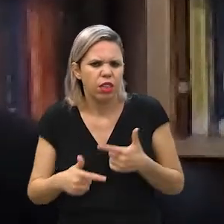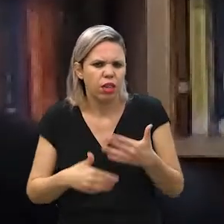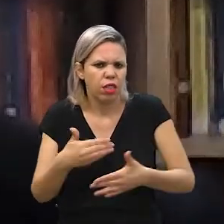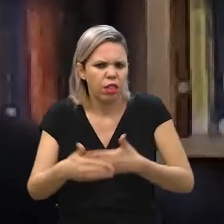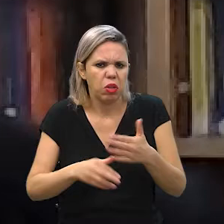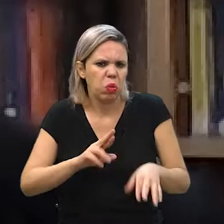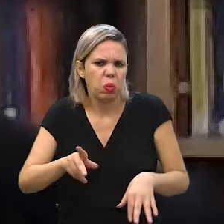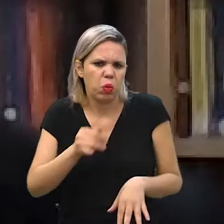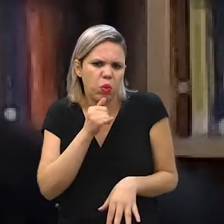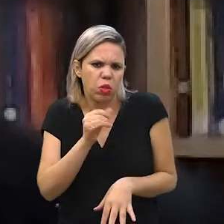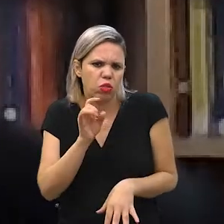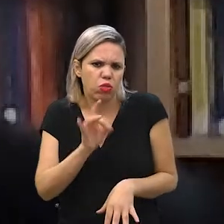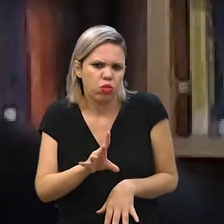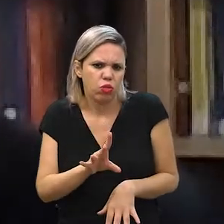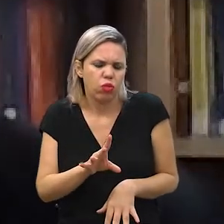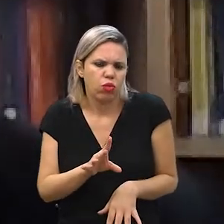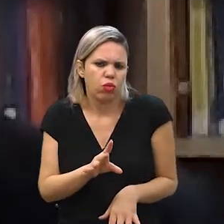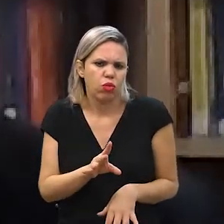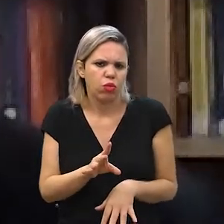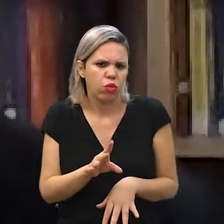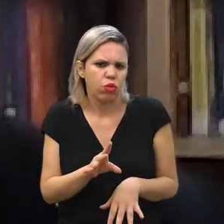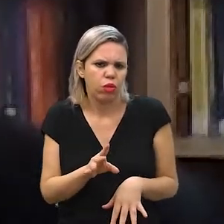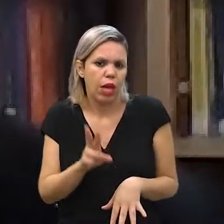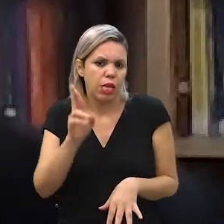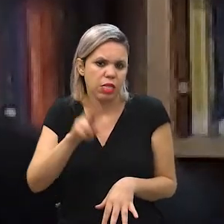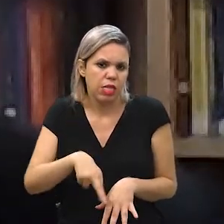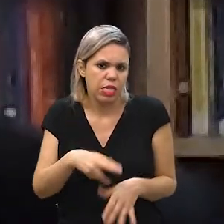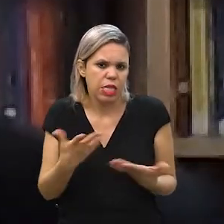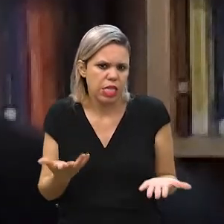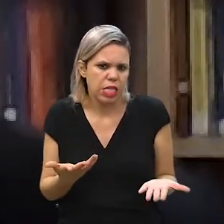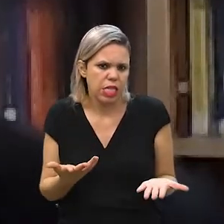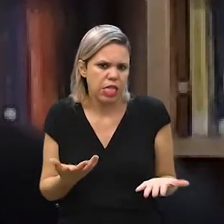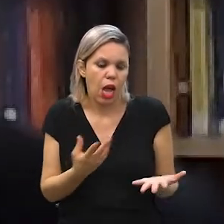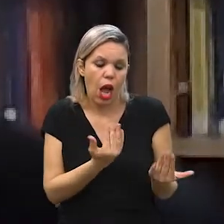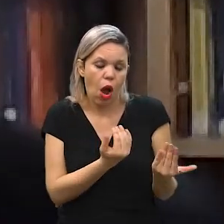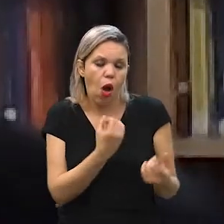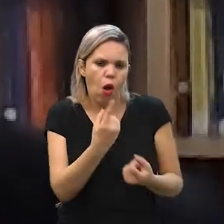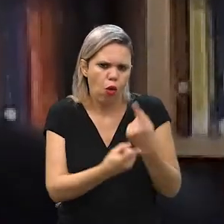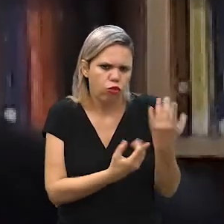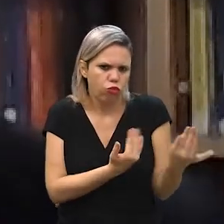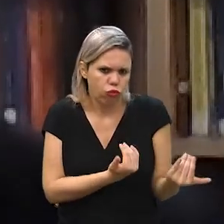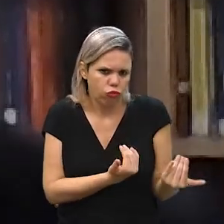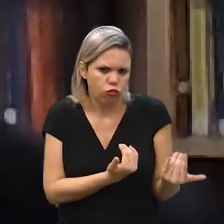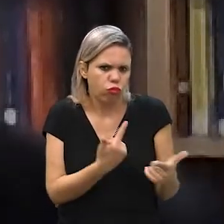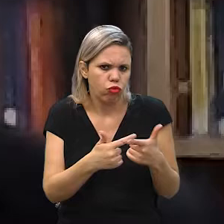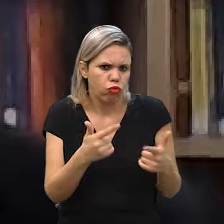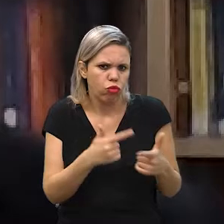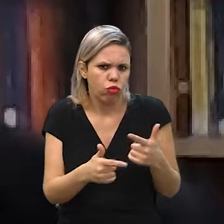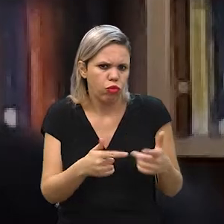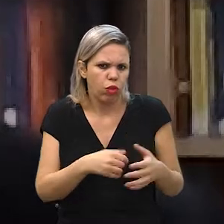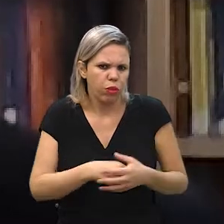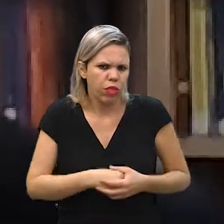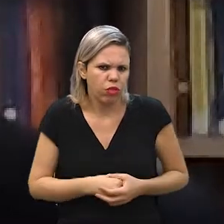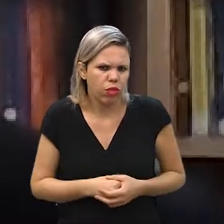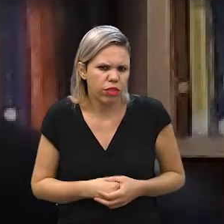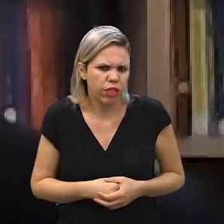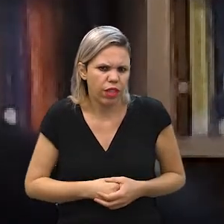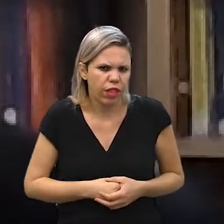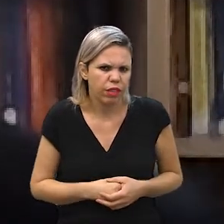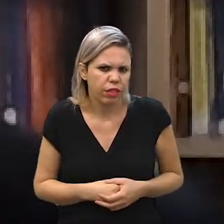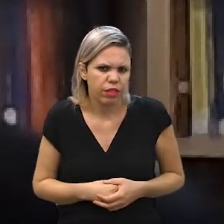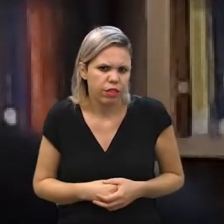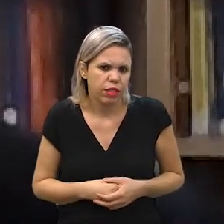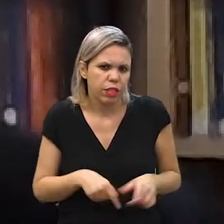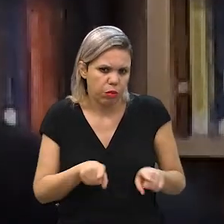também não é só né, a razão pela qual alguns jovens têm esse receio, né, da matemática. Está